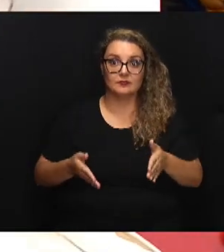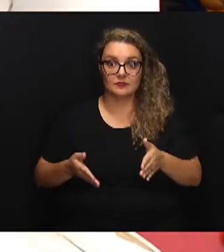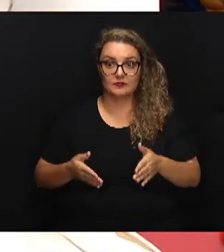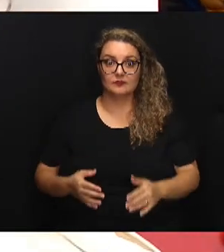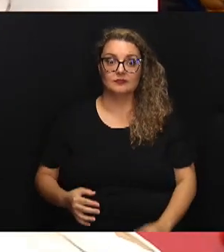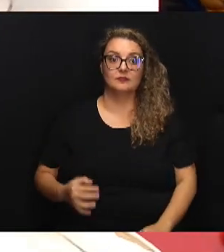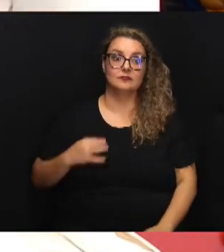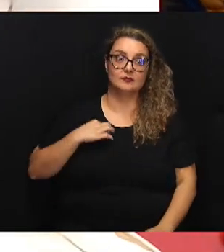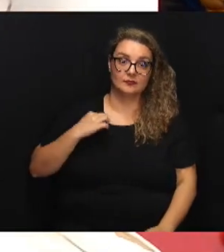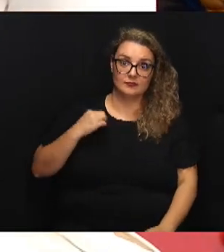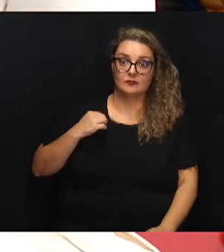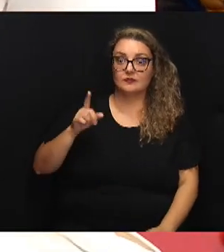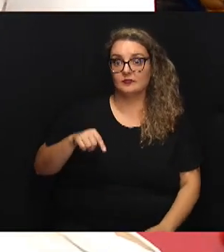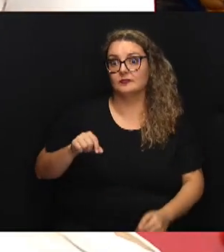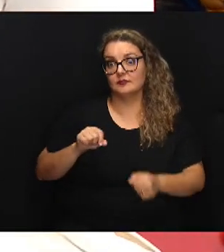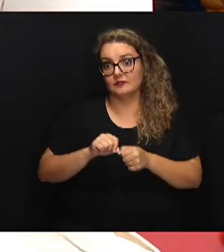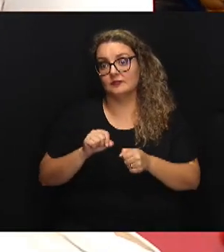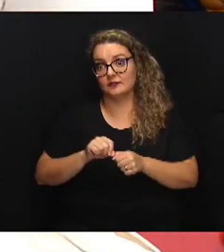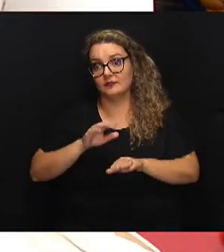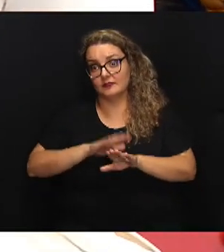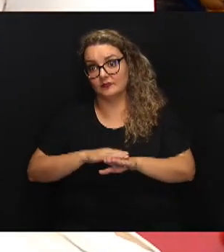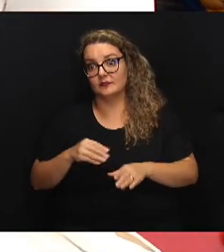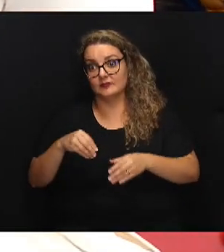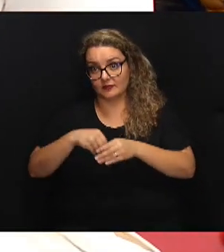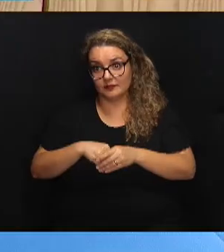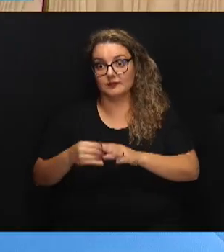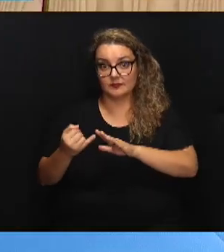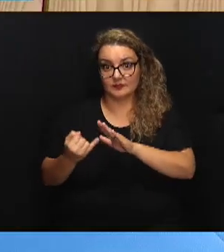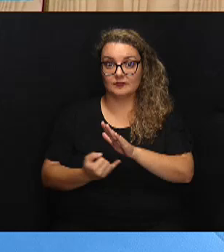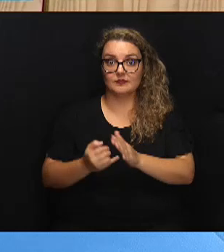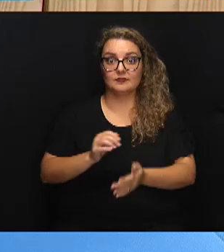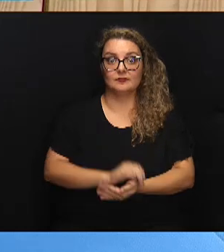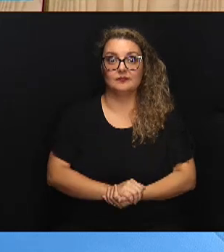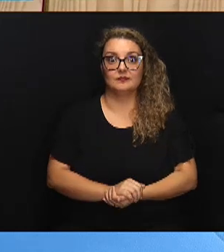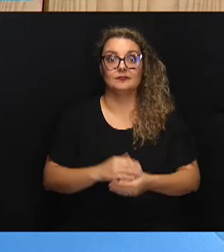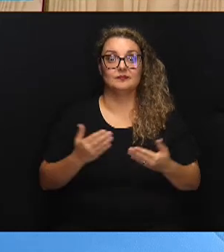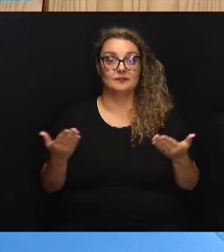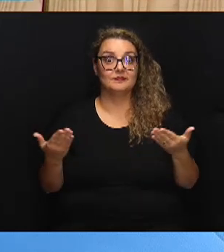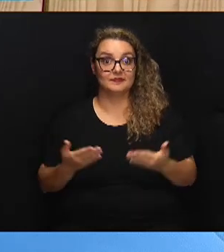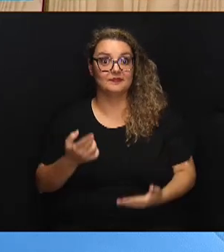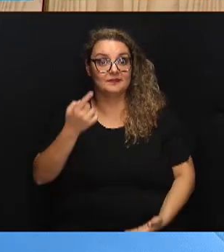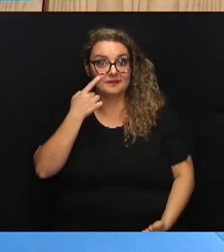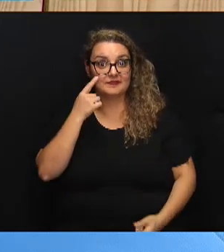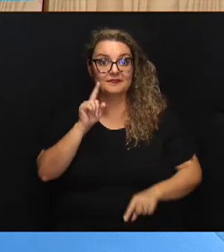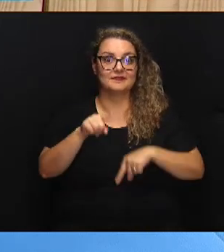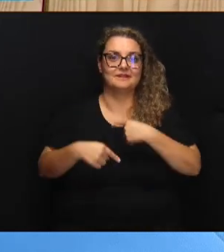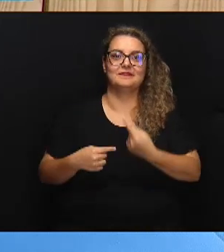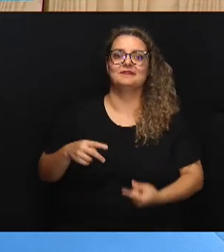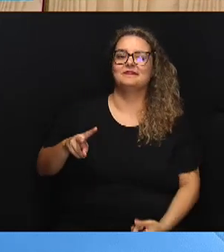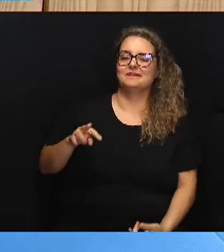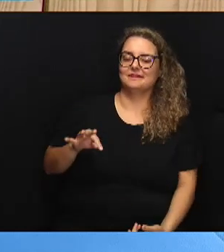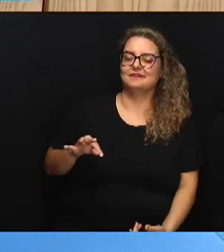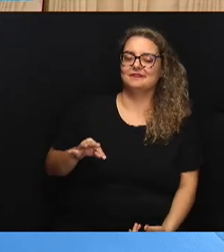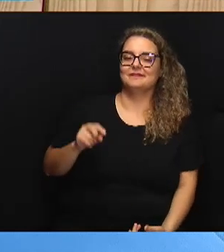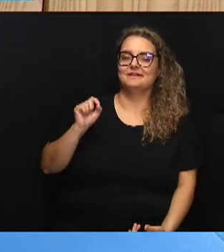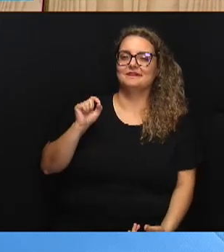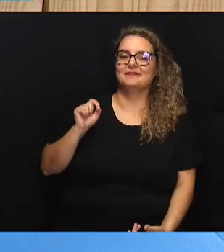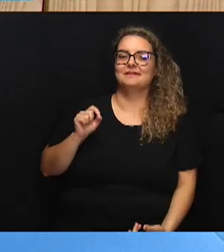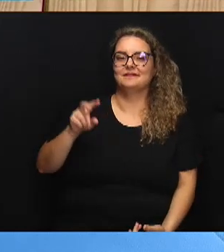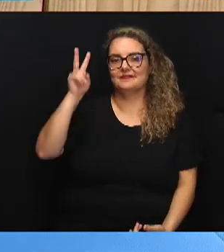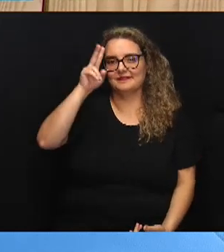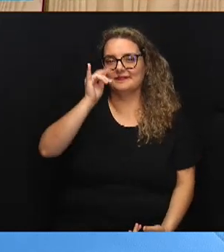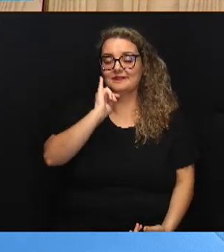voluntariado, fazer essas ações dentro da instituição. Então agora a gente vai ver um outro VTzinho sobre a contação